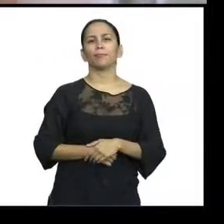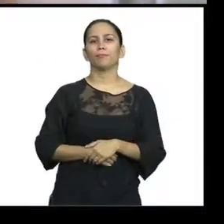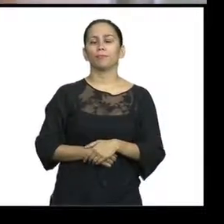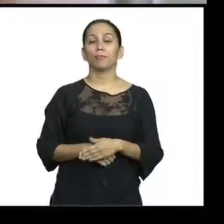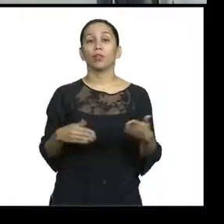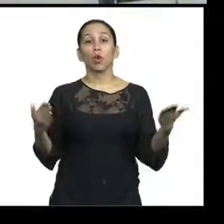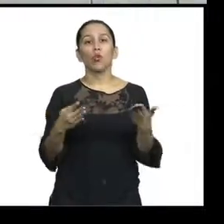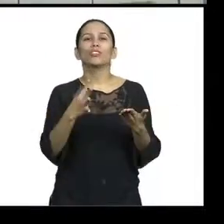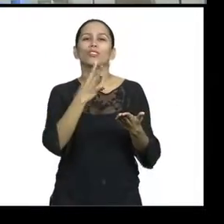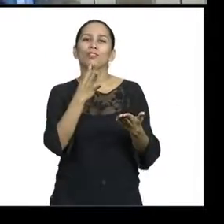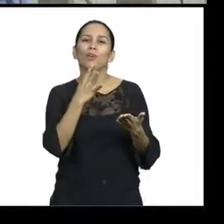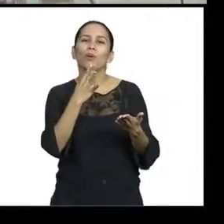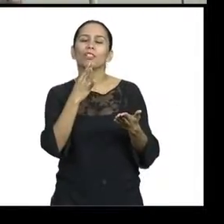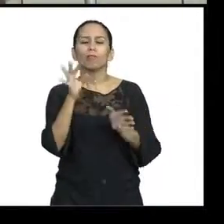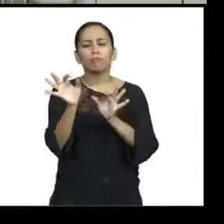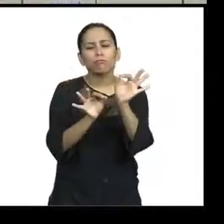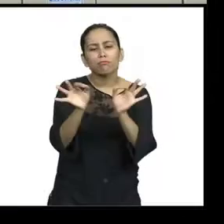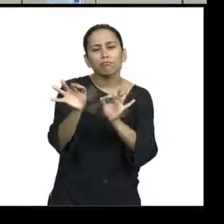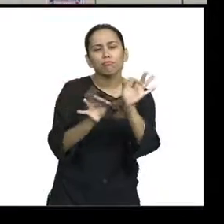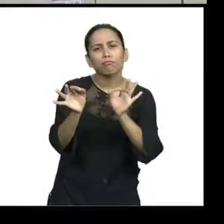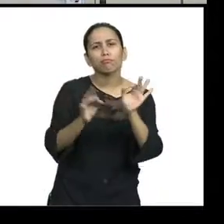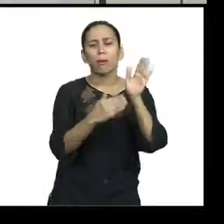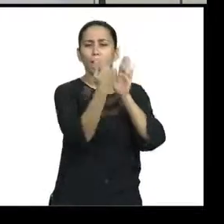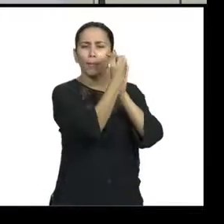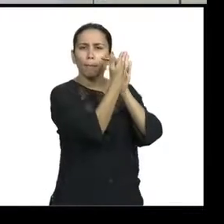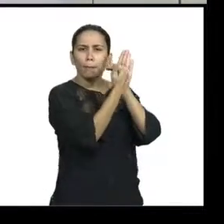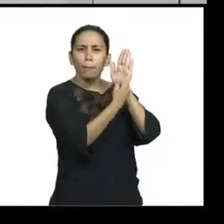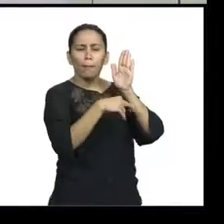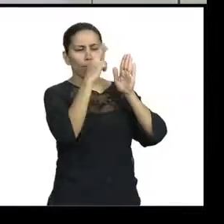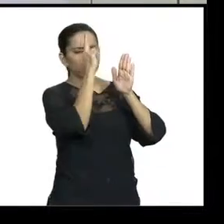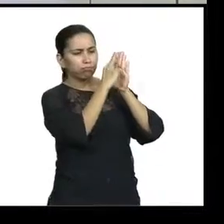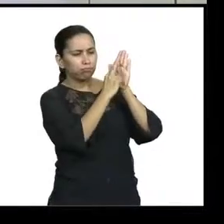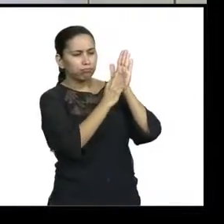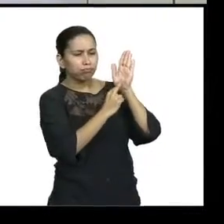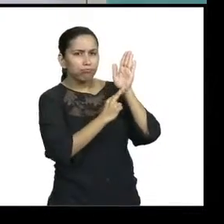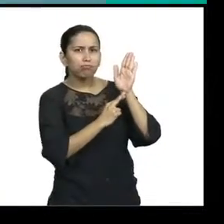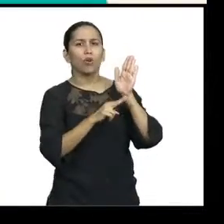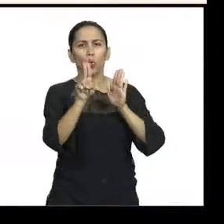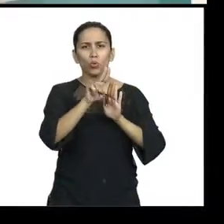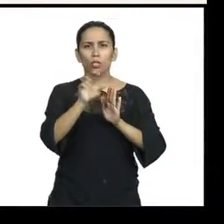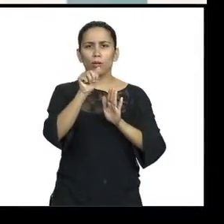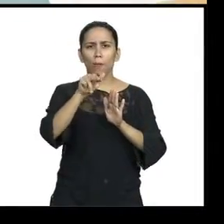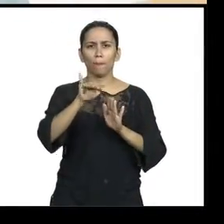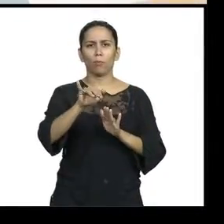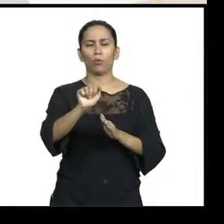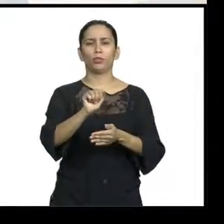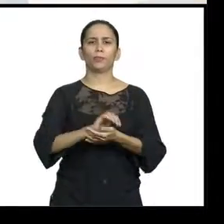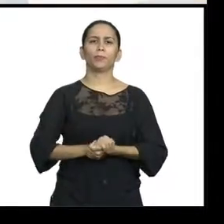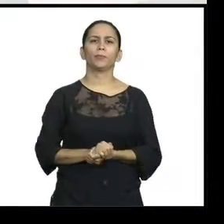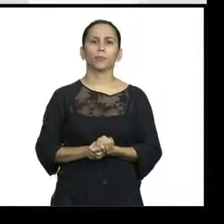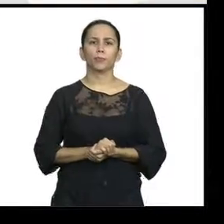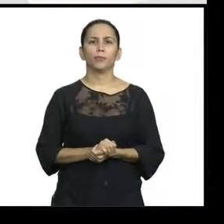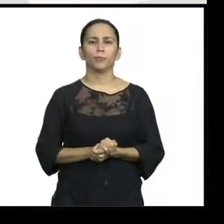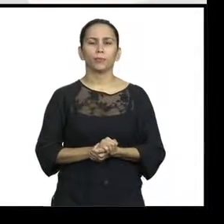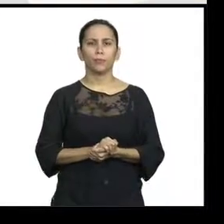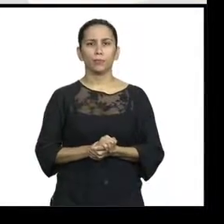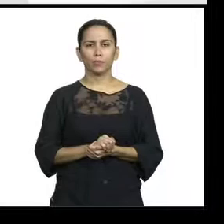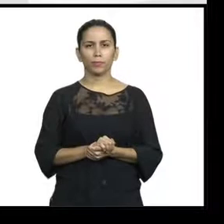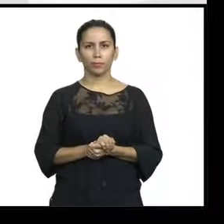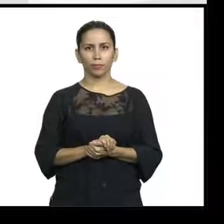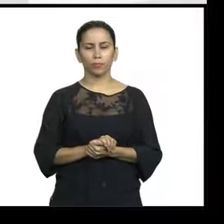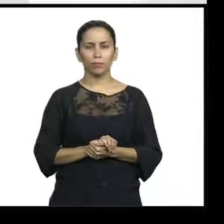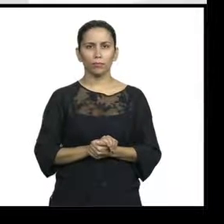conhecer orientações de segurança dos sistemas de refrigeração por amônia. Treinamento e proteção. Em sala de reunião, funcionários